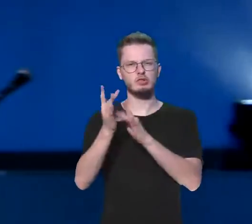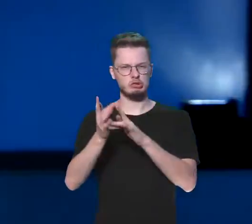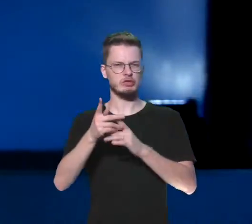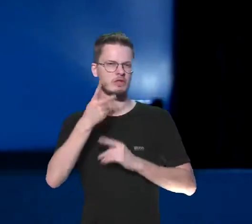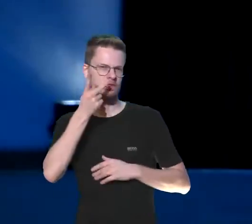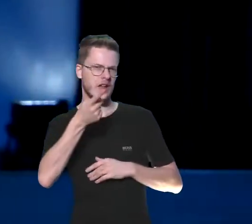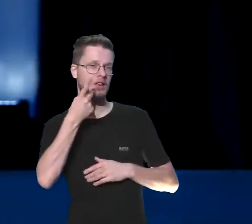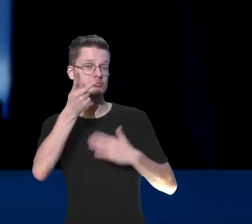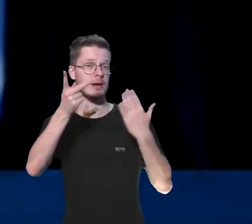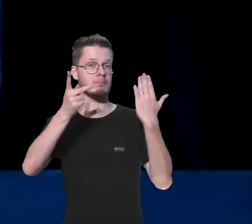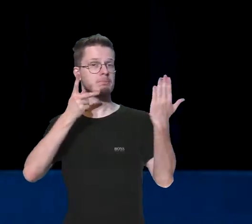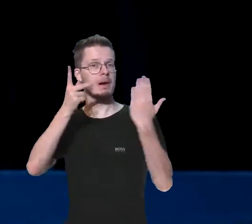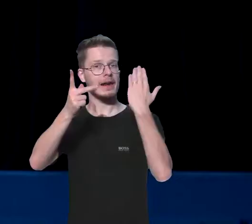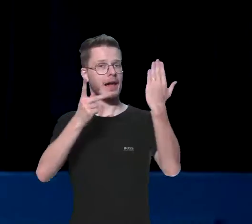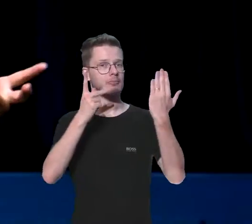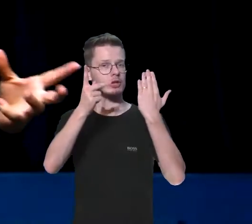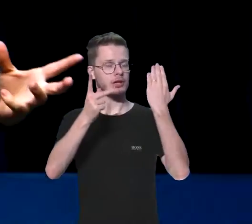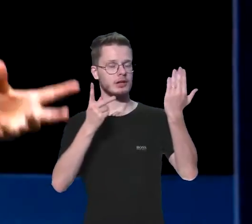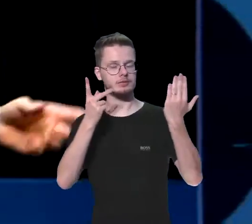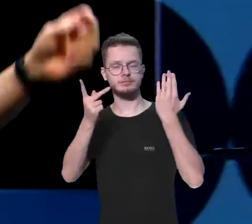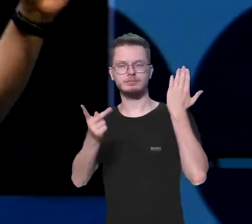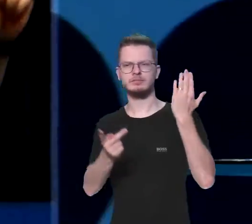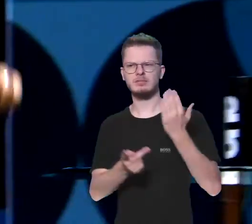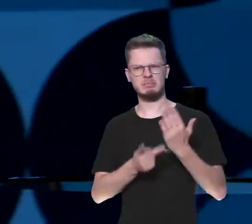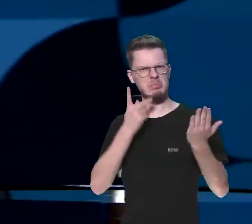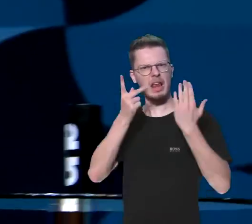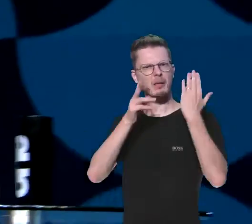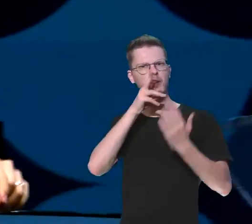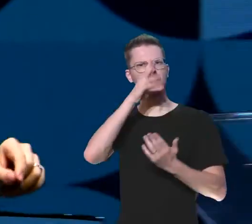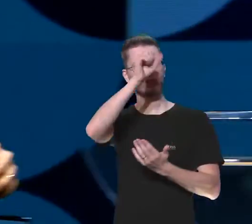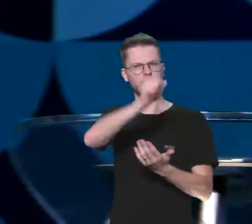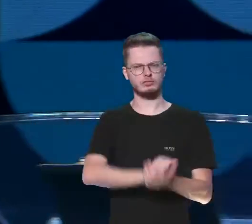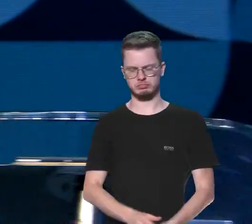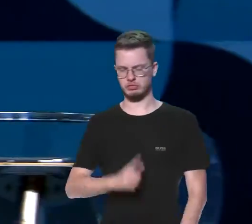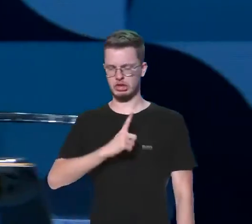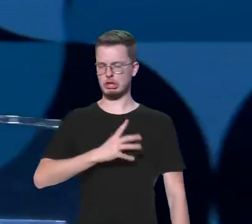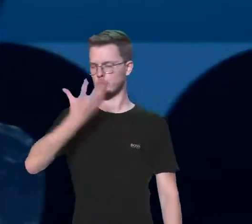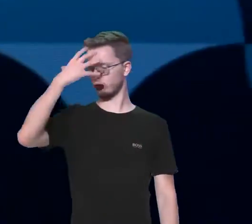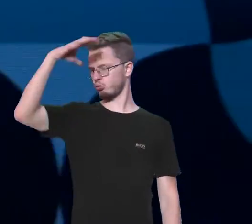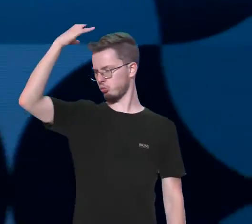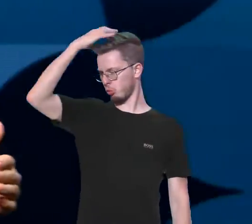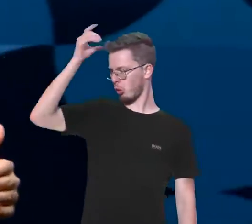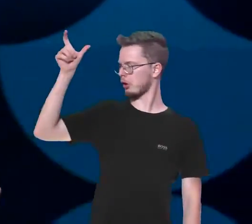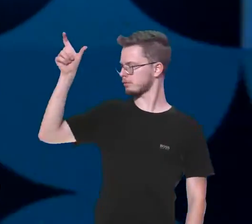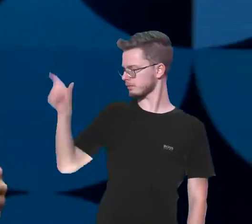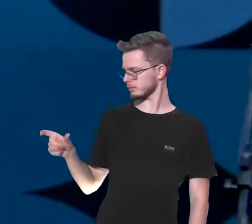parábola que eu acho extremamente forte. Um rei, né,